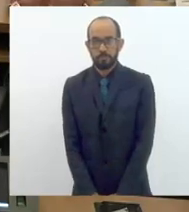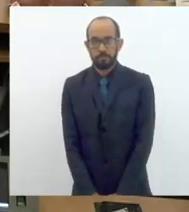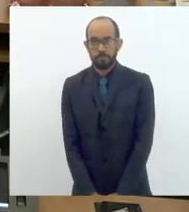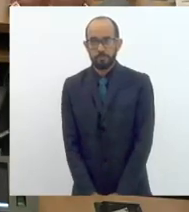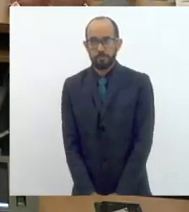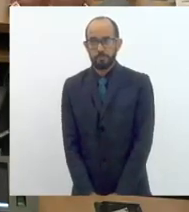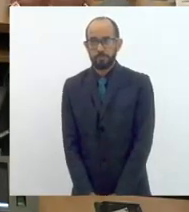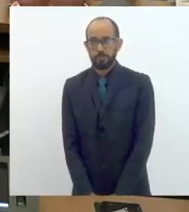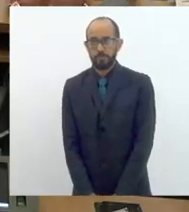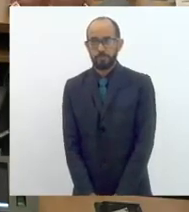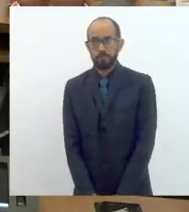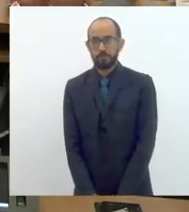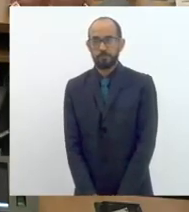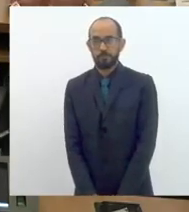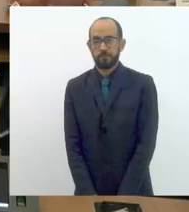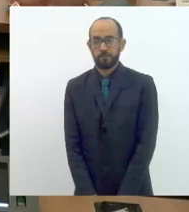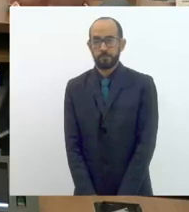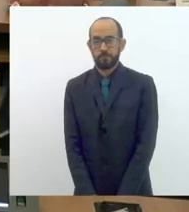Lohana.